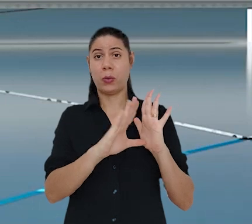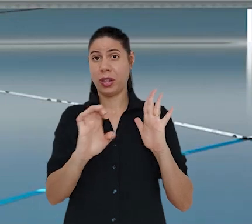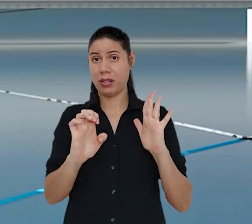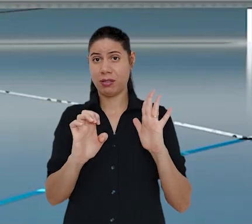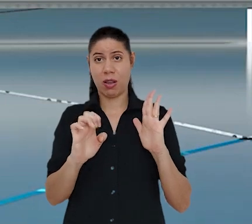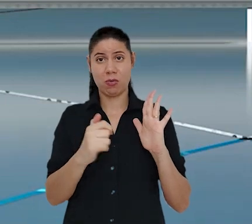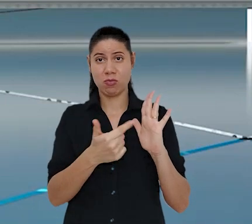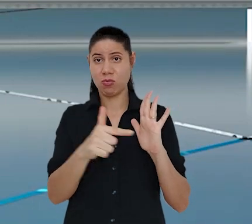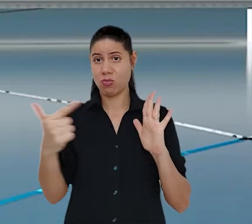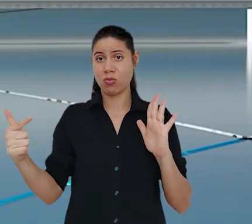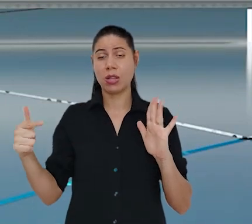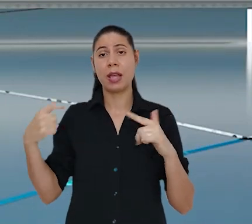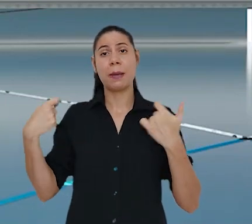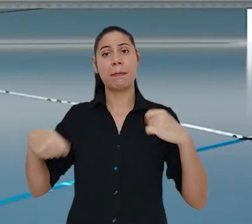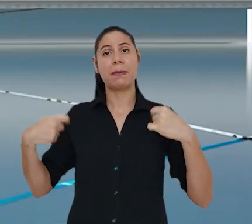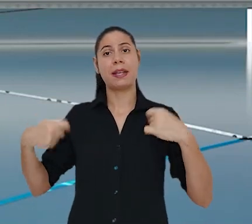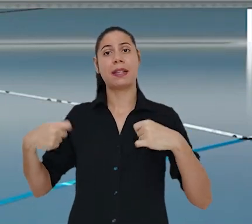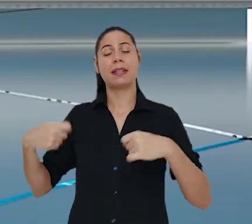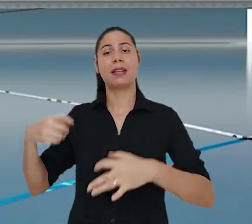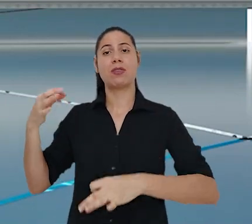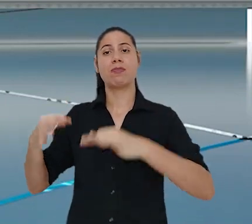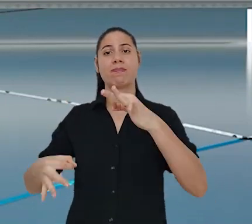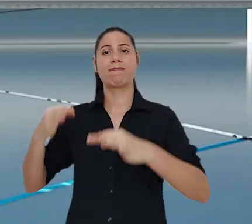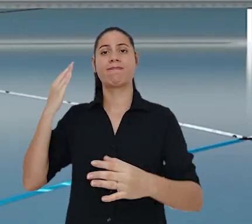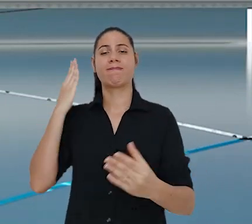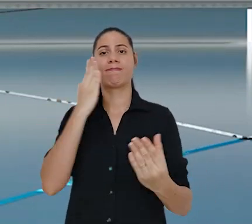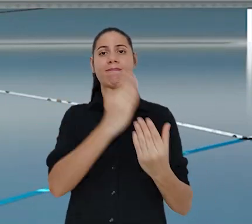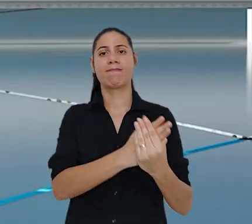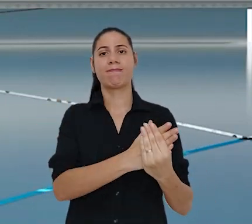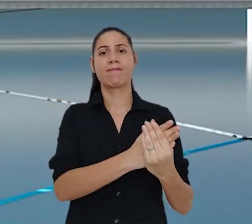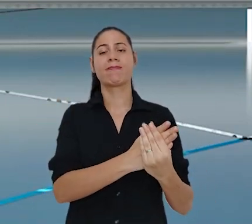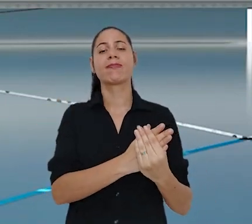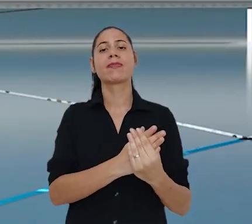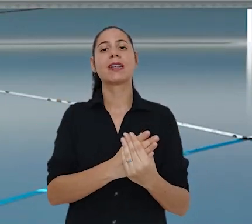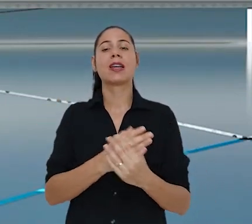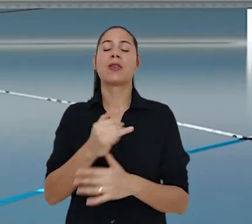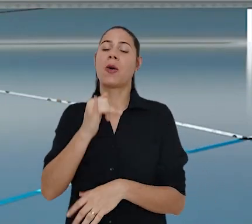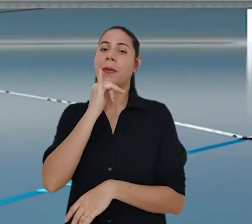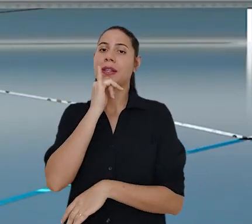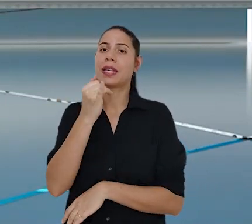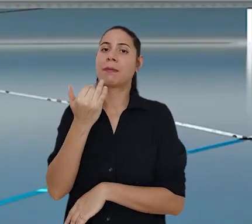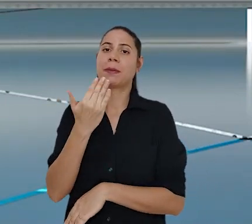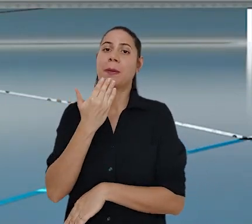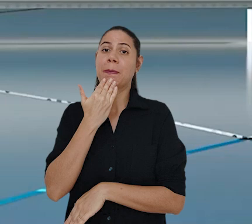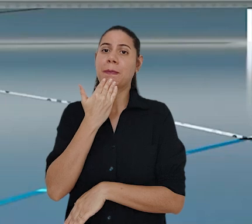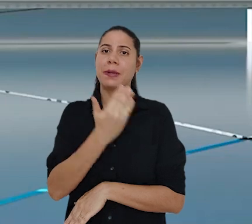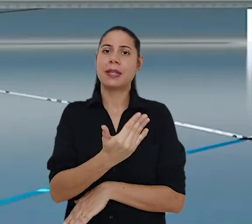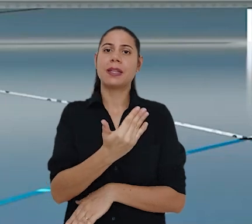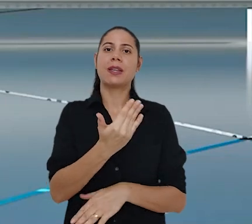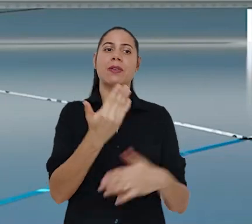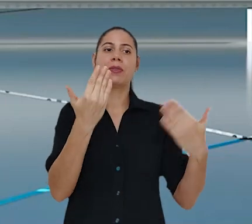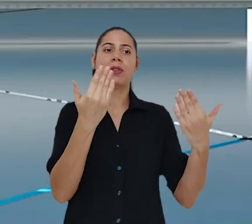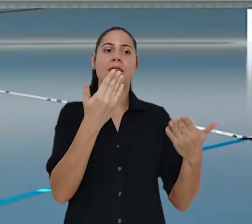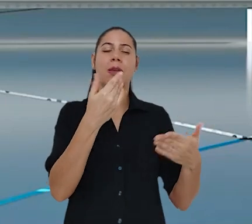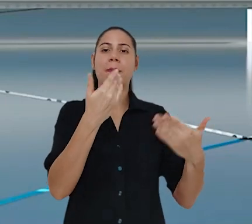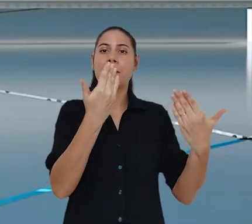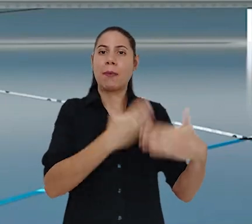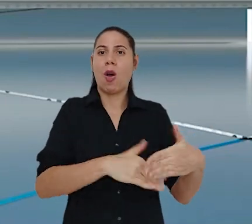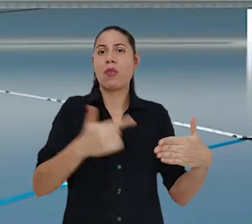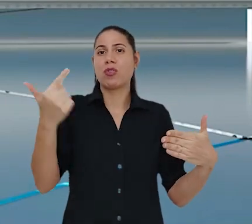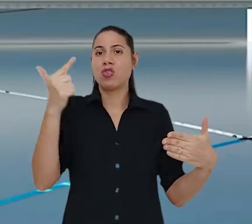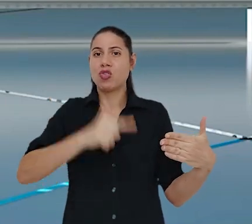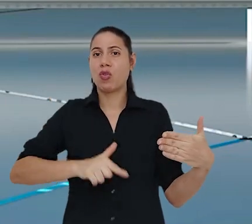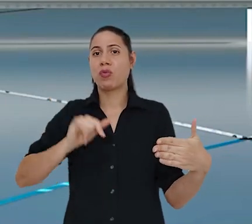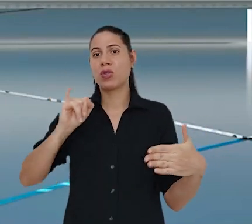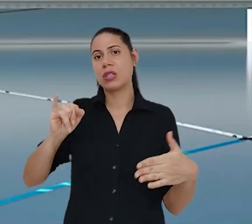está previsto no edital precisa ser validado pela Justiça, como no caso de pedidos de reaplicação da